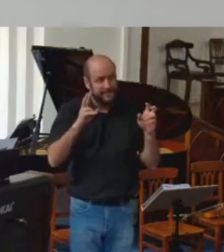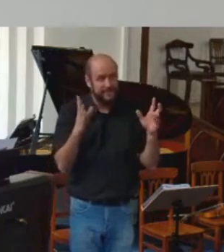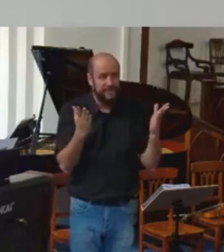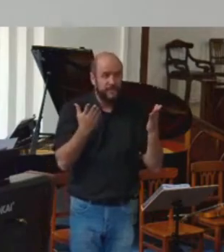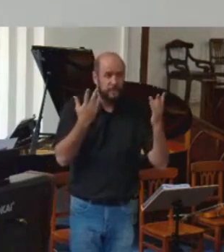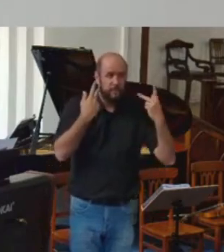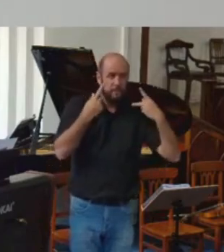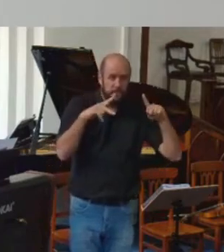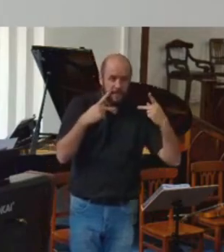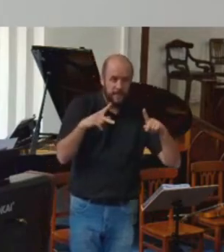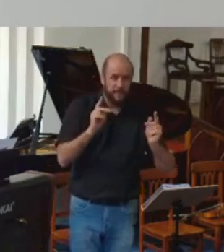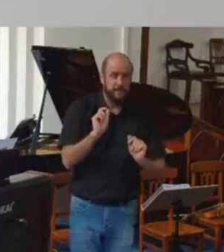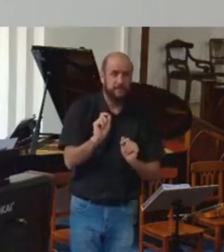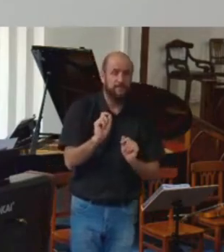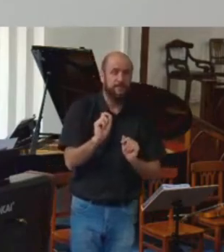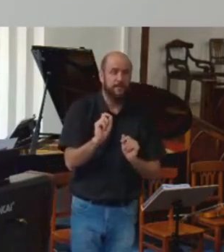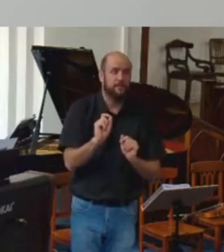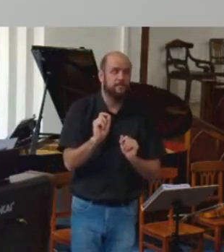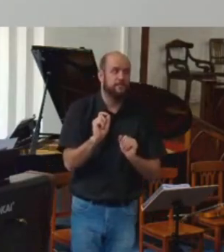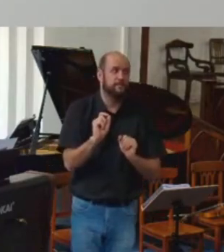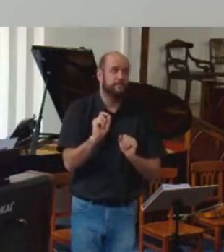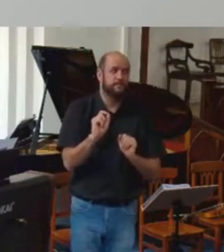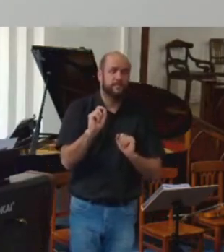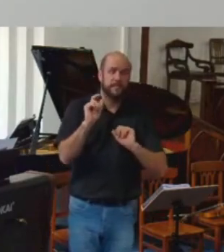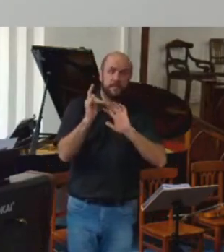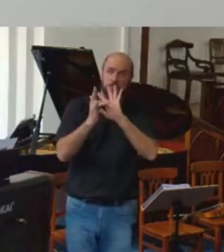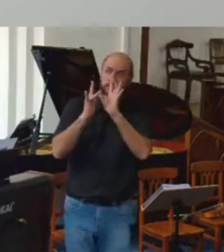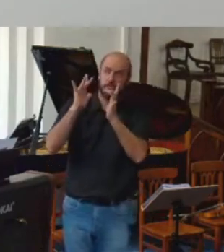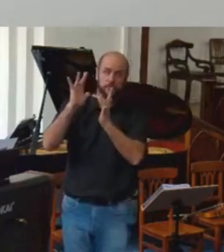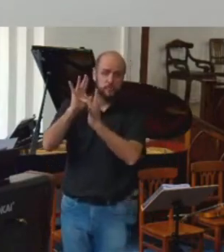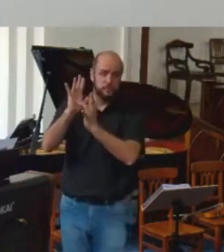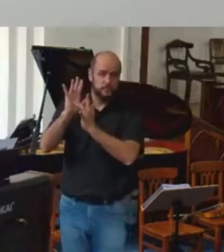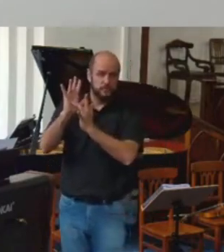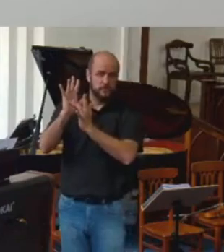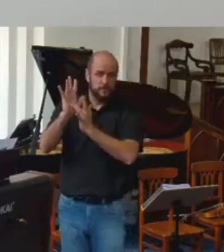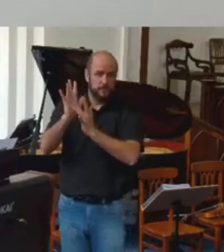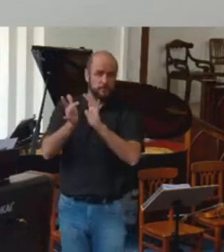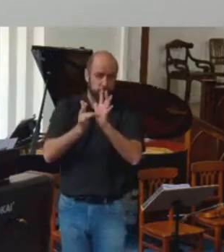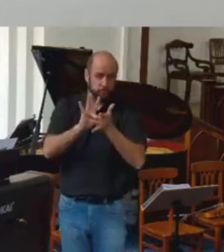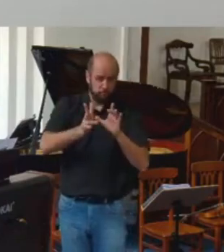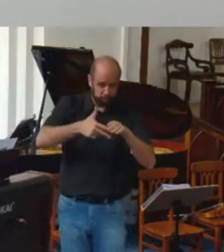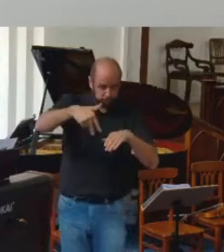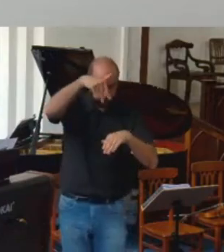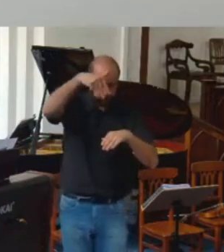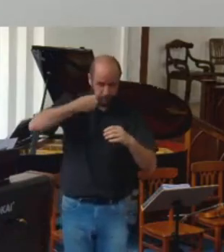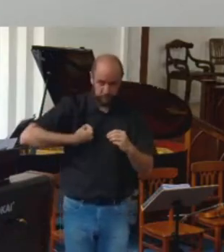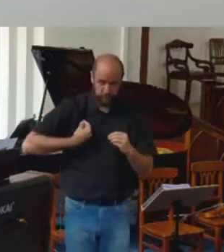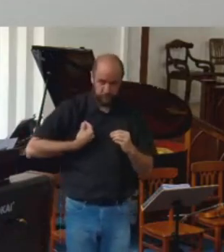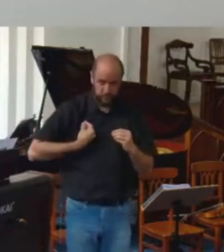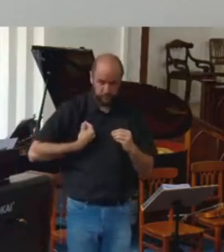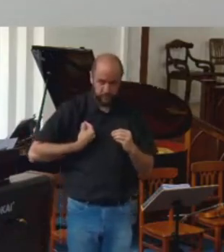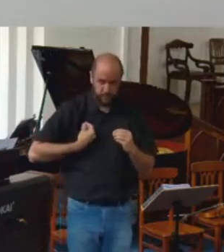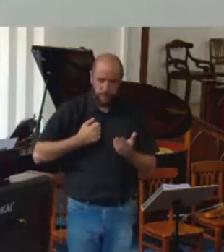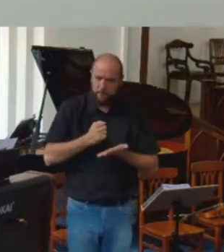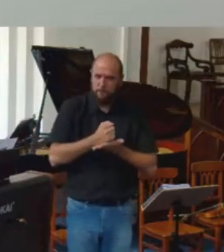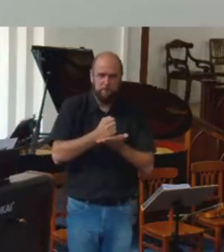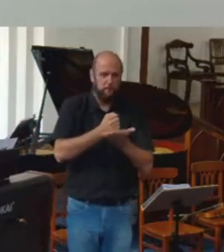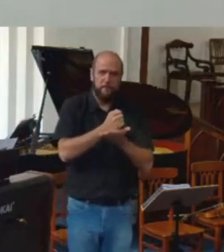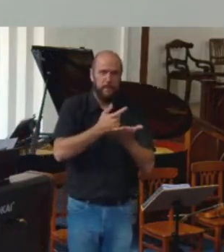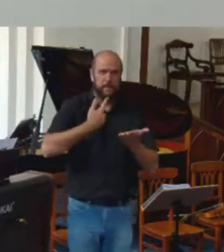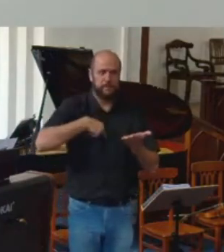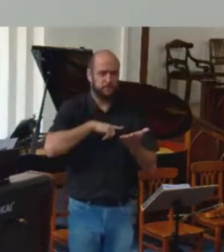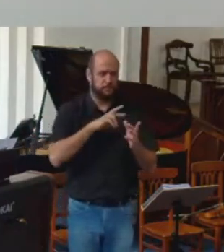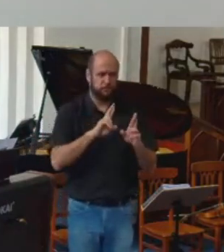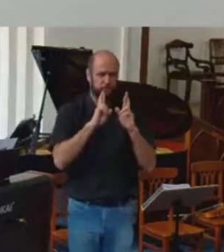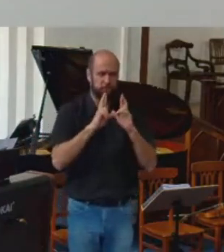nossa exposição bíblica é que Cristo, ou a ressurreição de Cristo, é o fundamento da